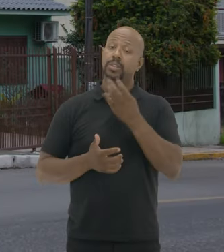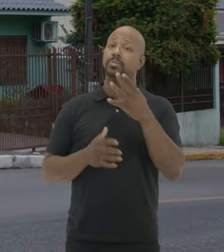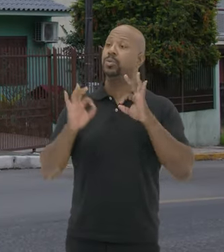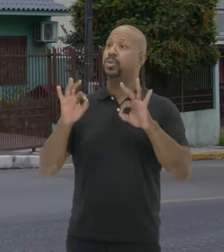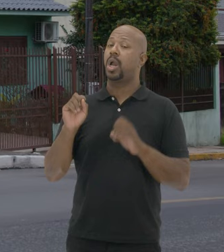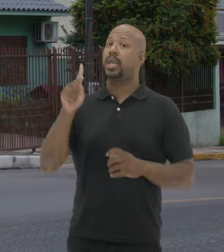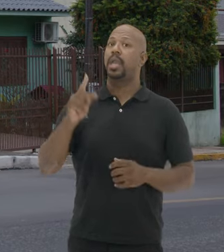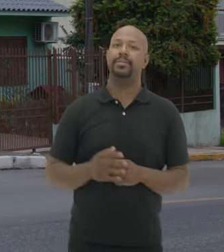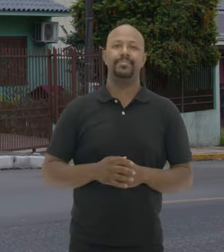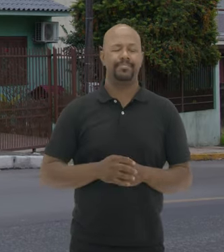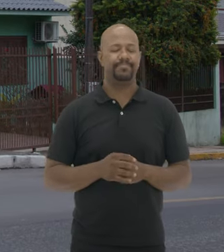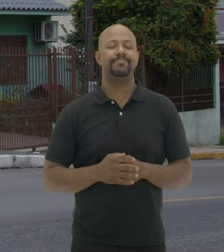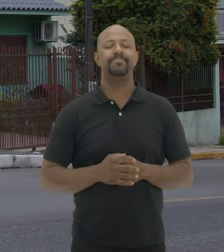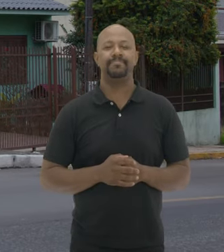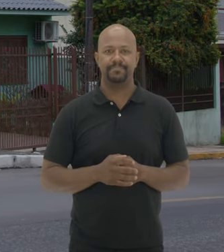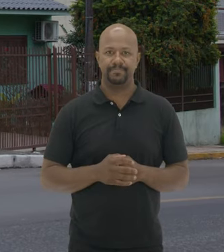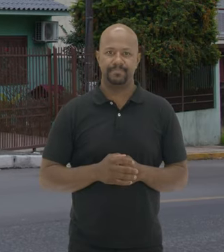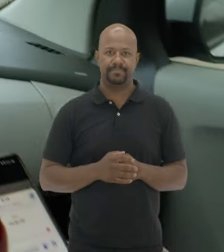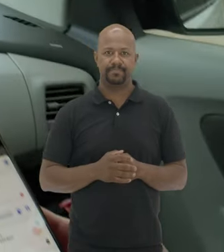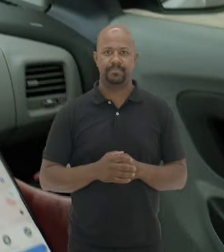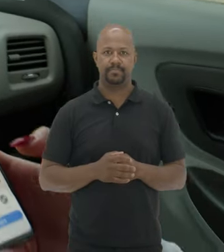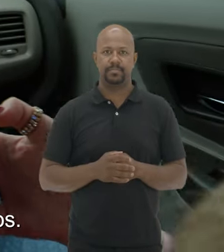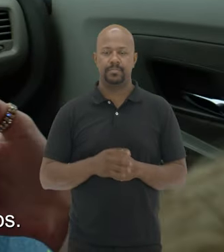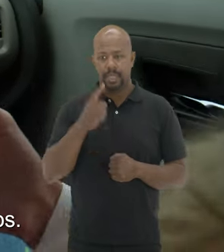tudo tudo ok Eles partem com carro branco